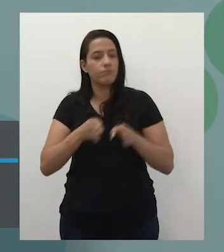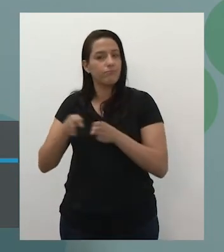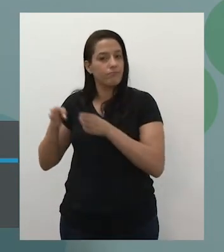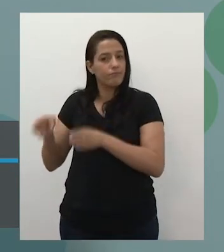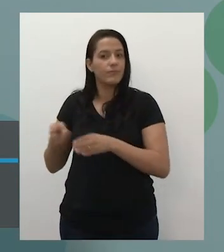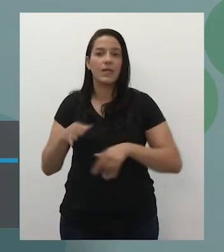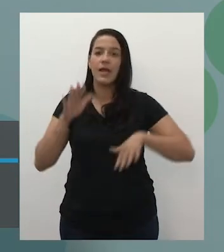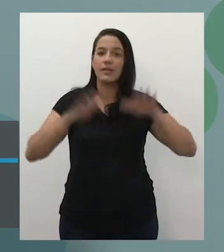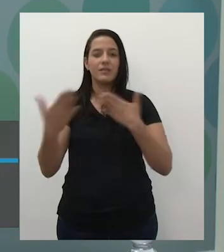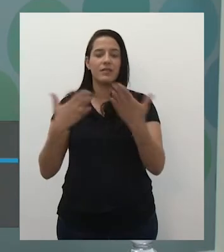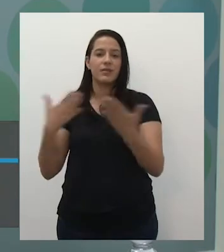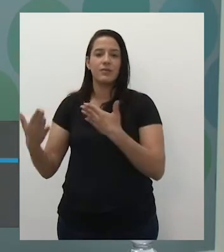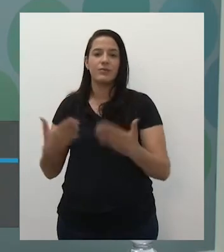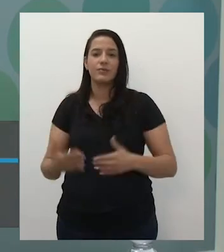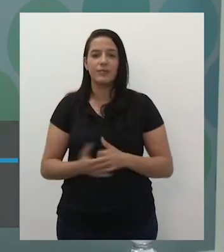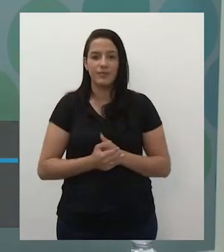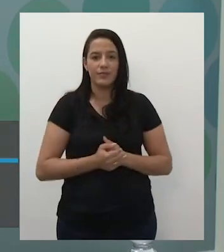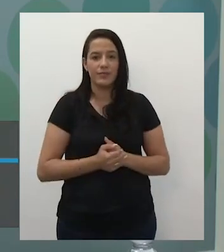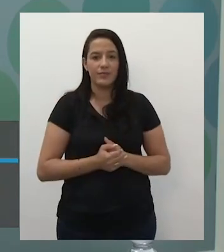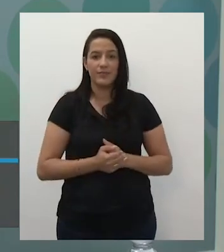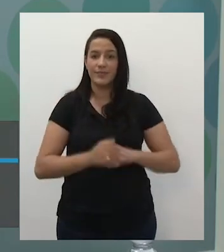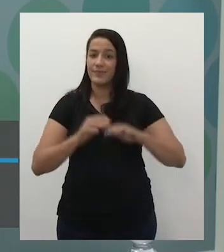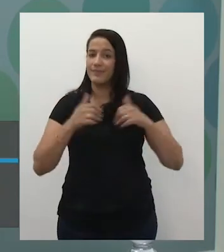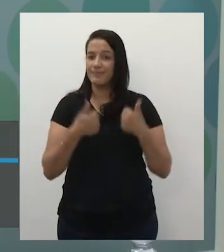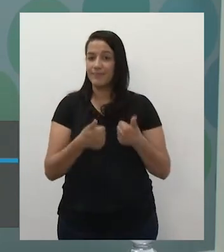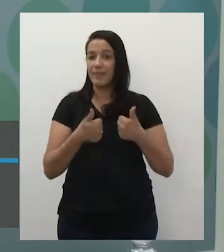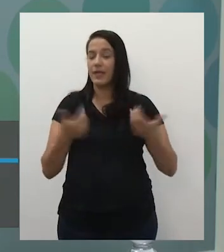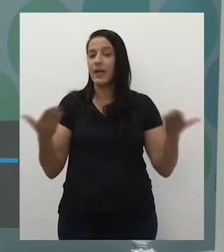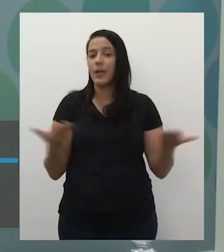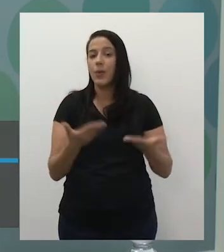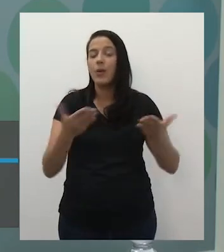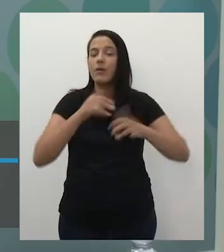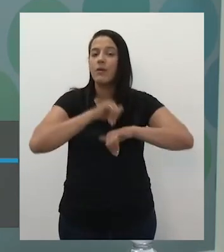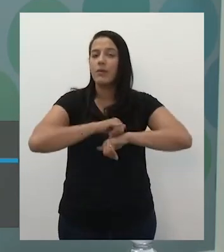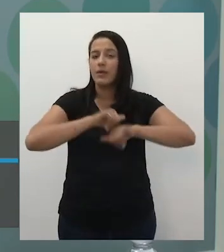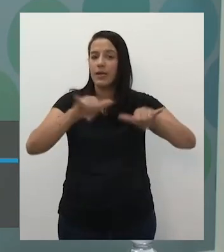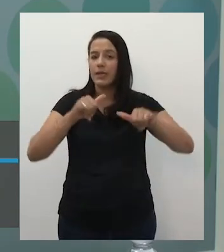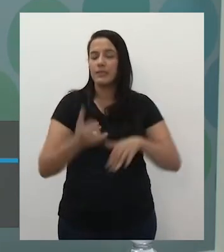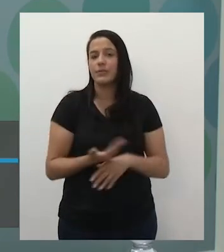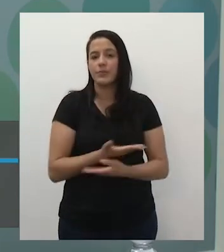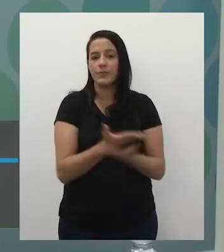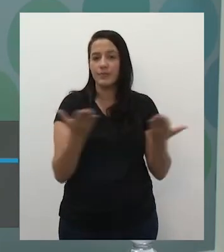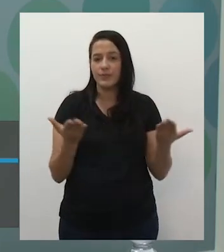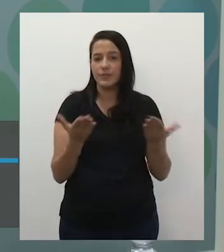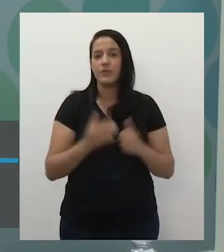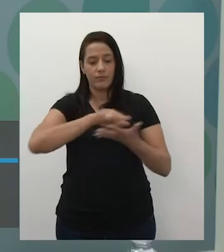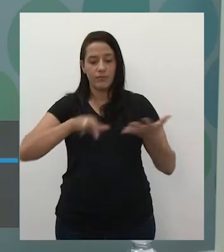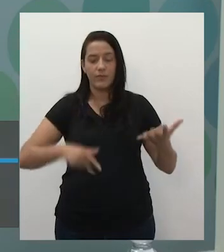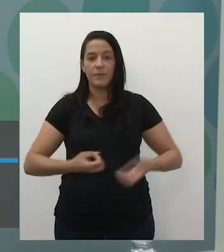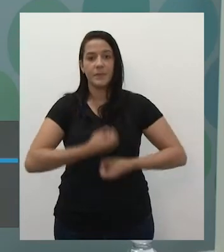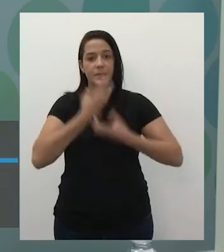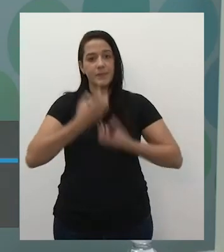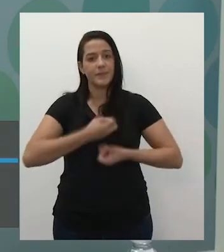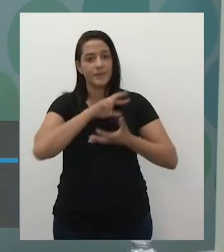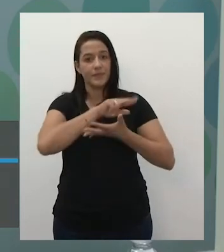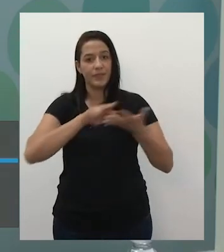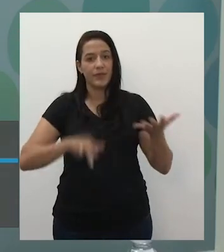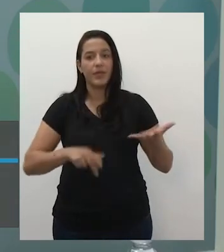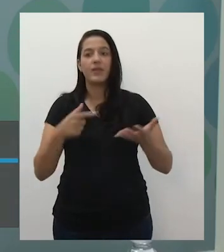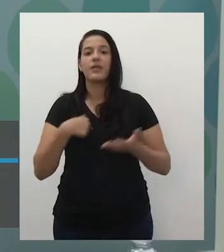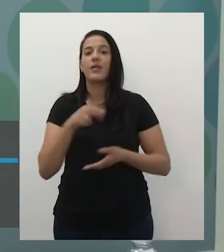parar para refletir o que a gente fez que foi bacana, que deu certo, quais comportamentos ali do nosso dia a dia,